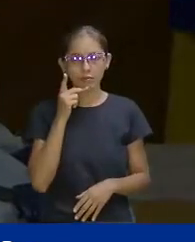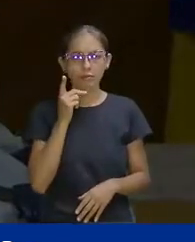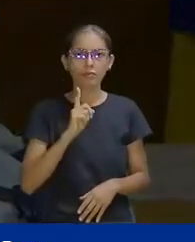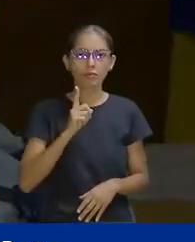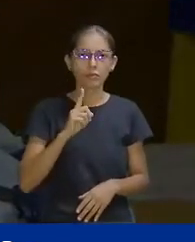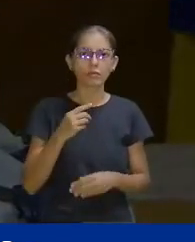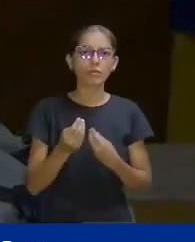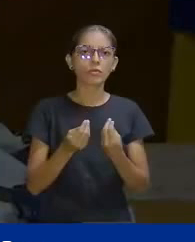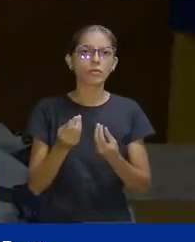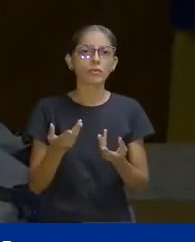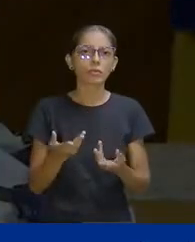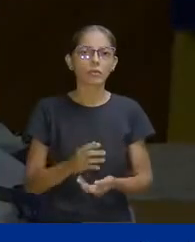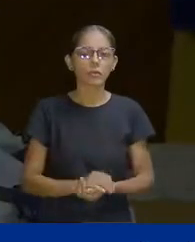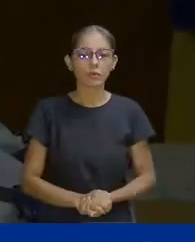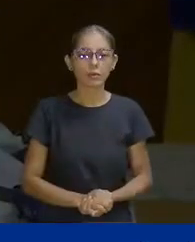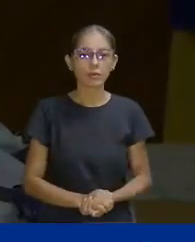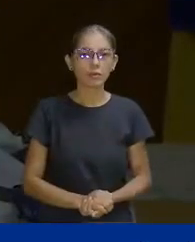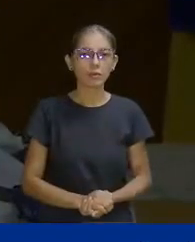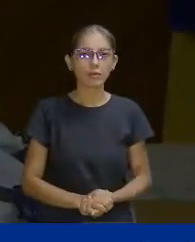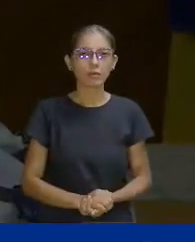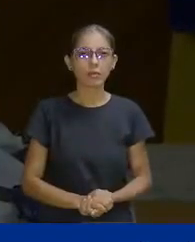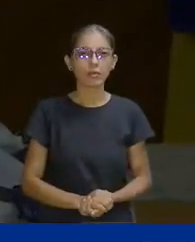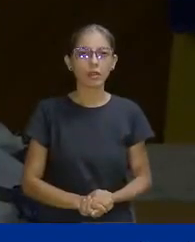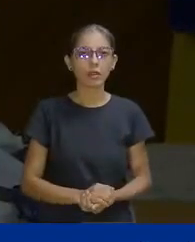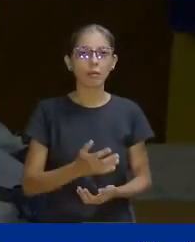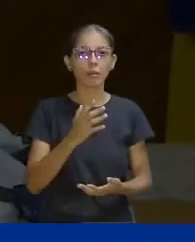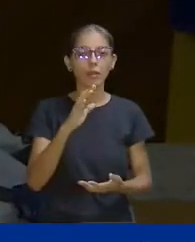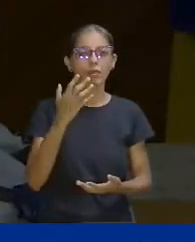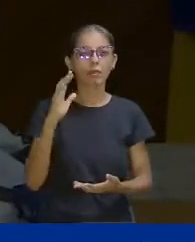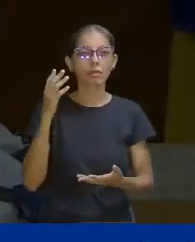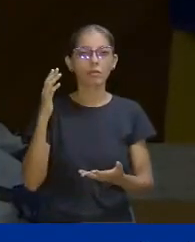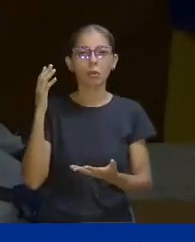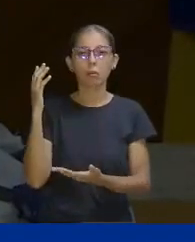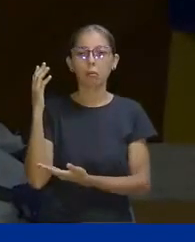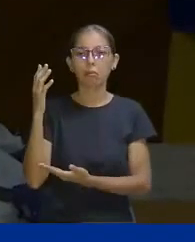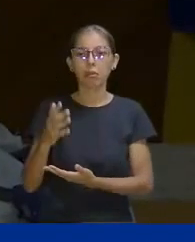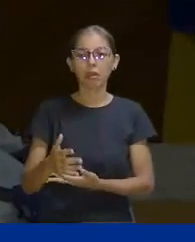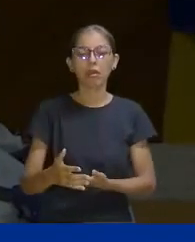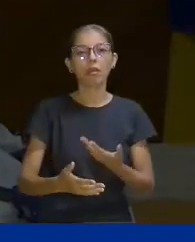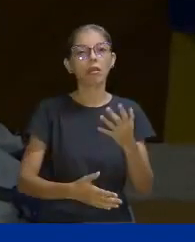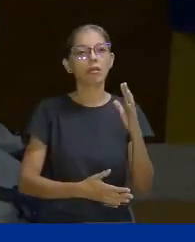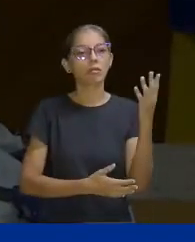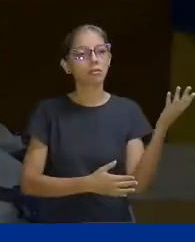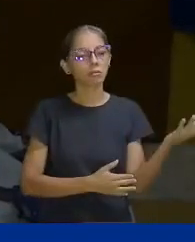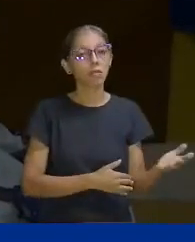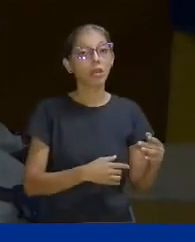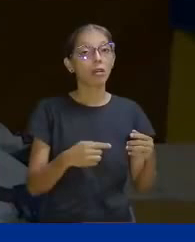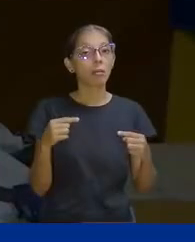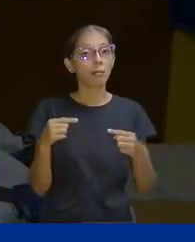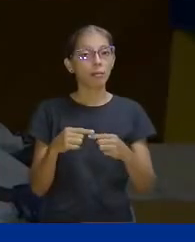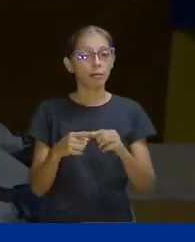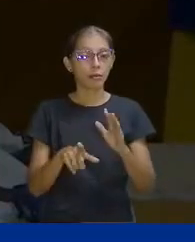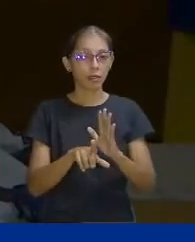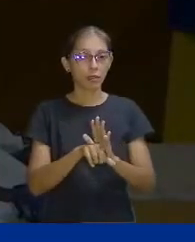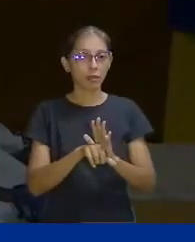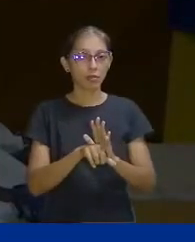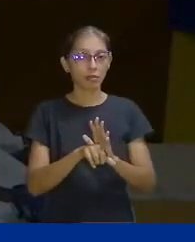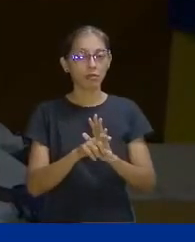país, está se tirando com manejo florestal dentro da lei.